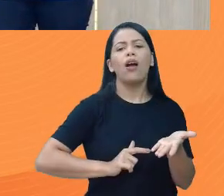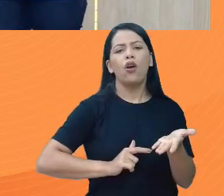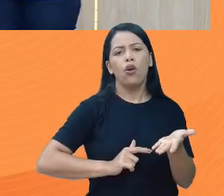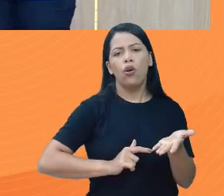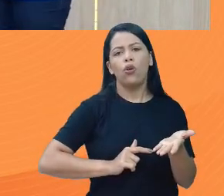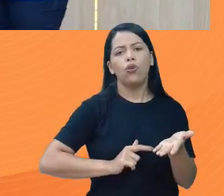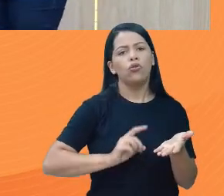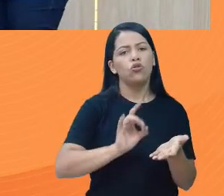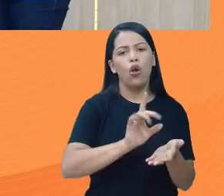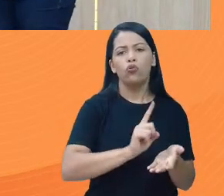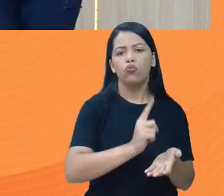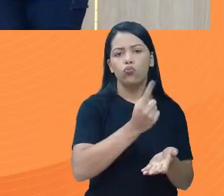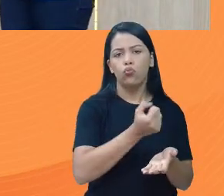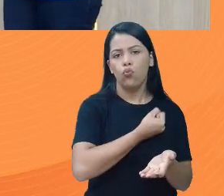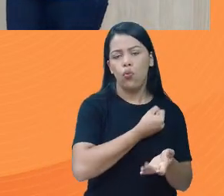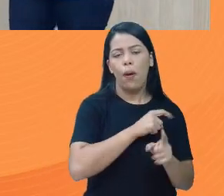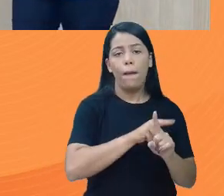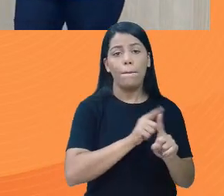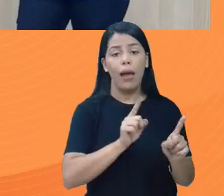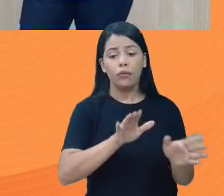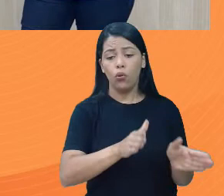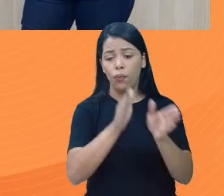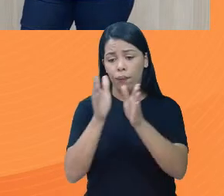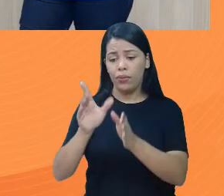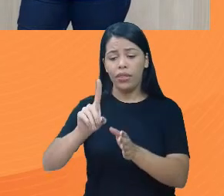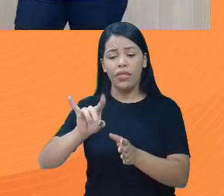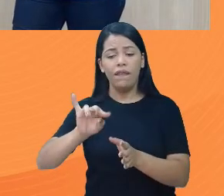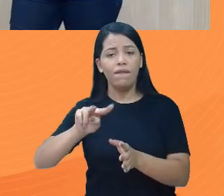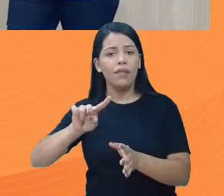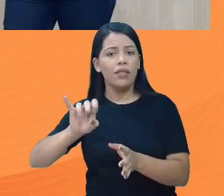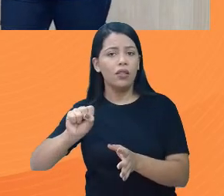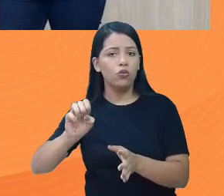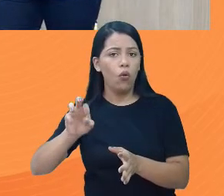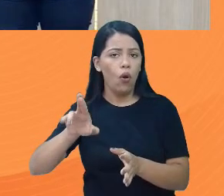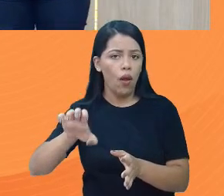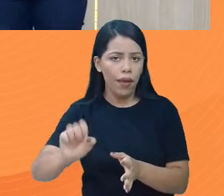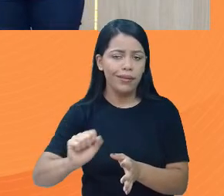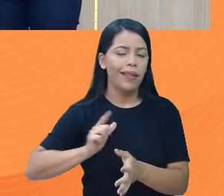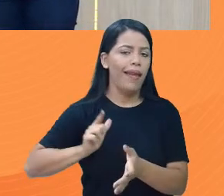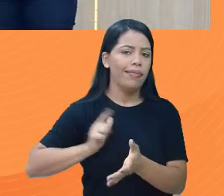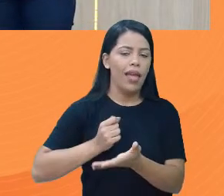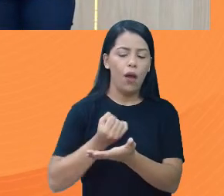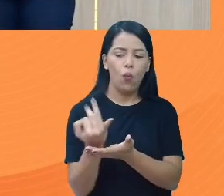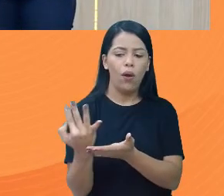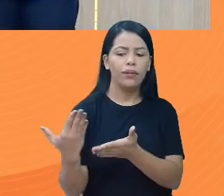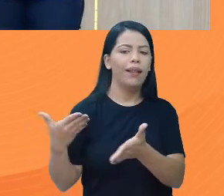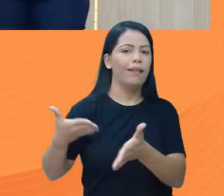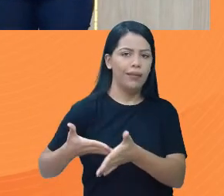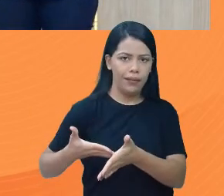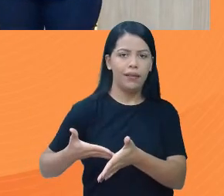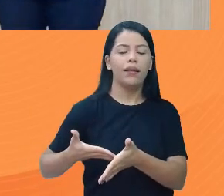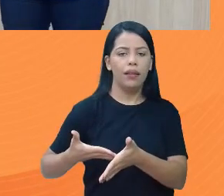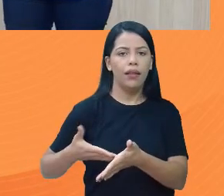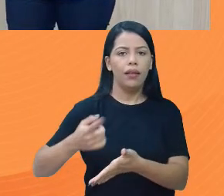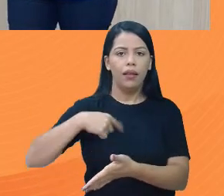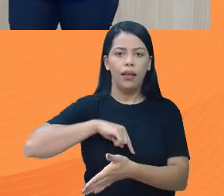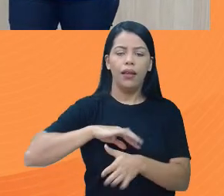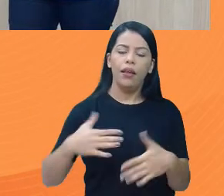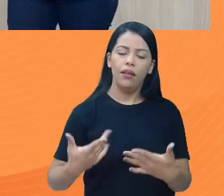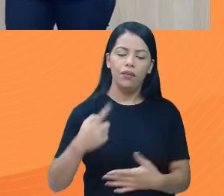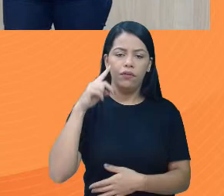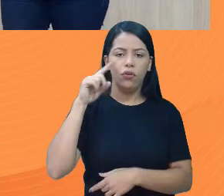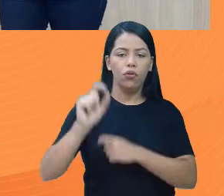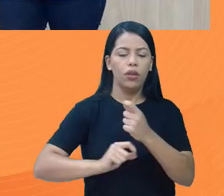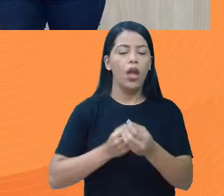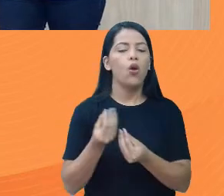um único número, mas no caso dos divisores, a gente tem uma quantidade limitada. Então, a gente viu que como que eu